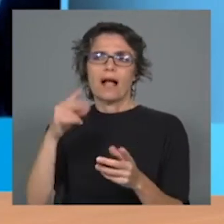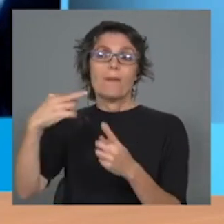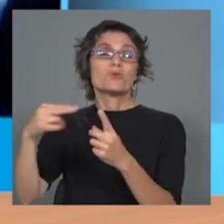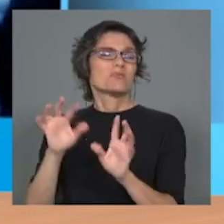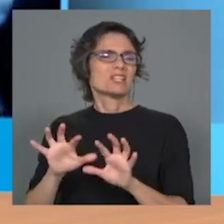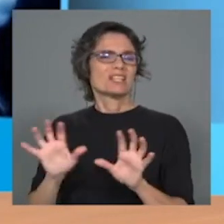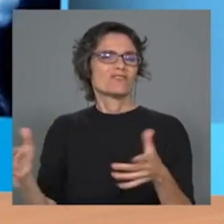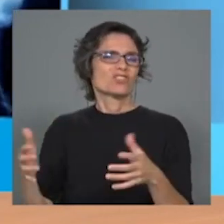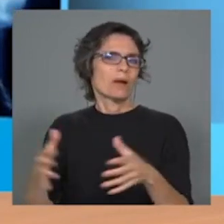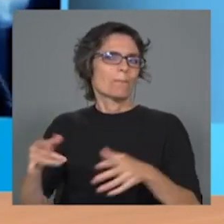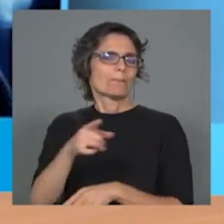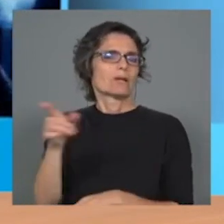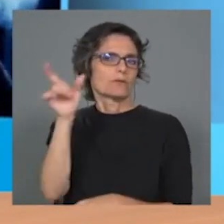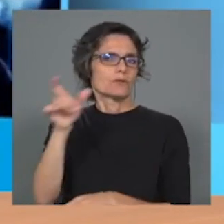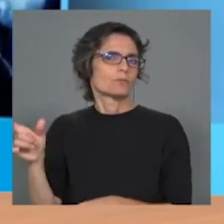não seja